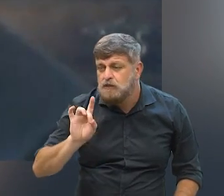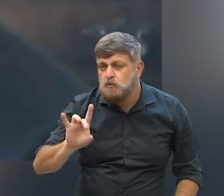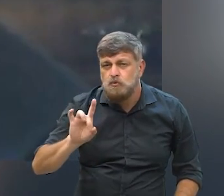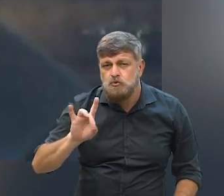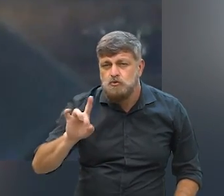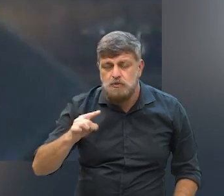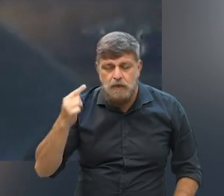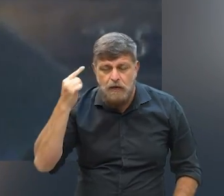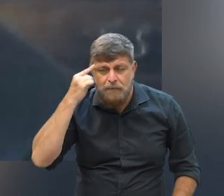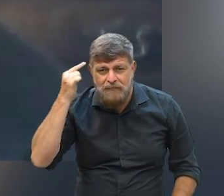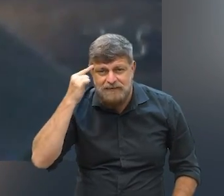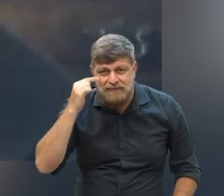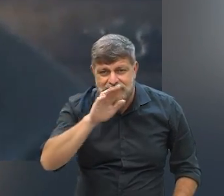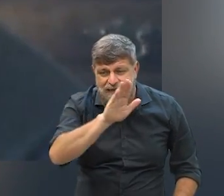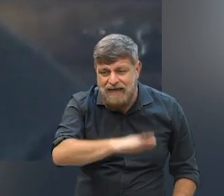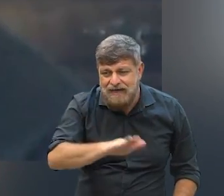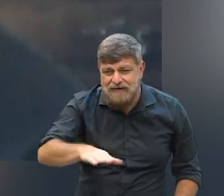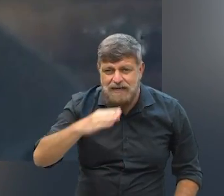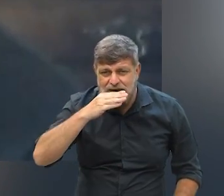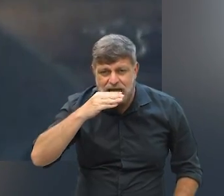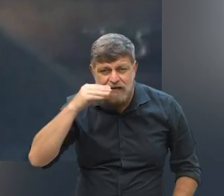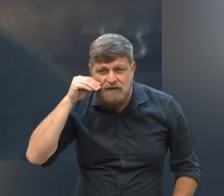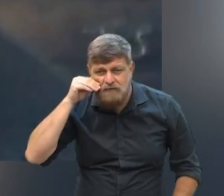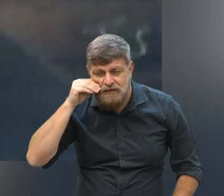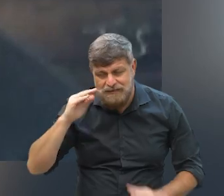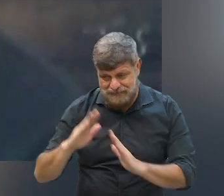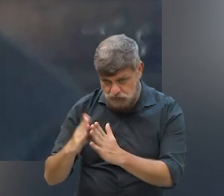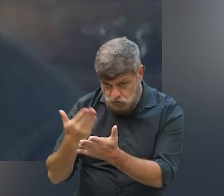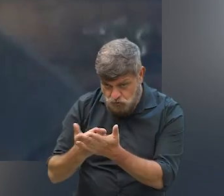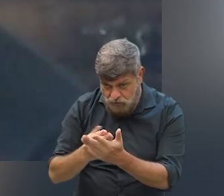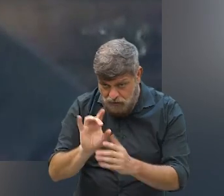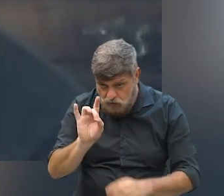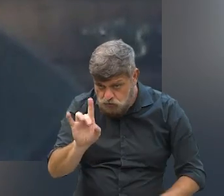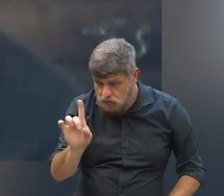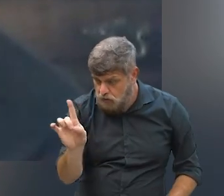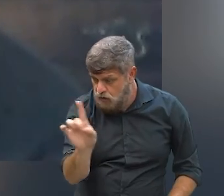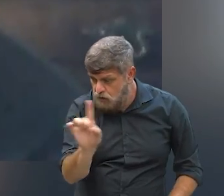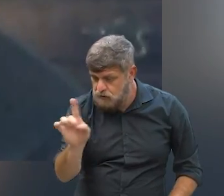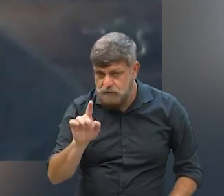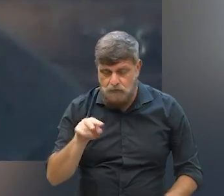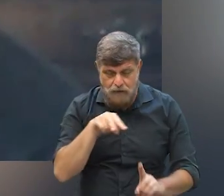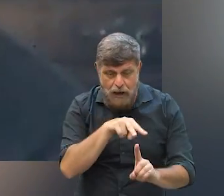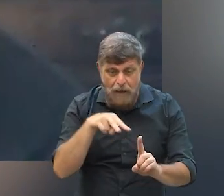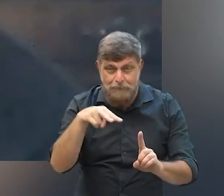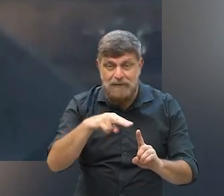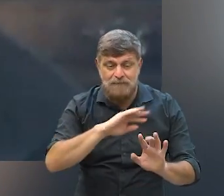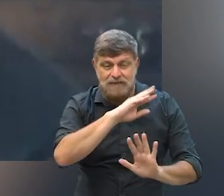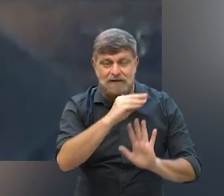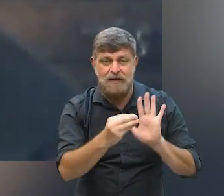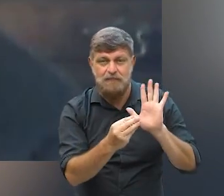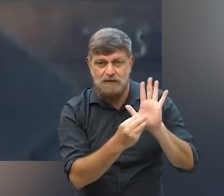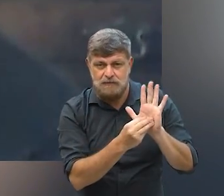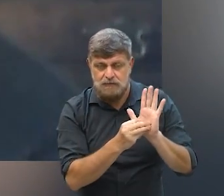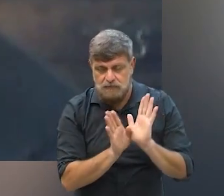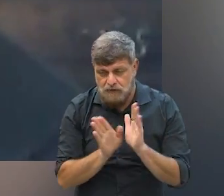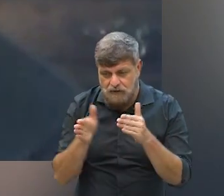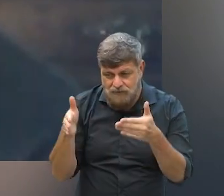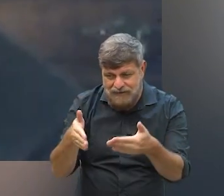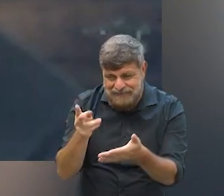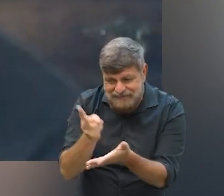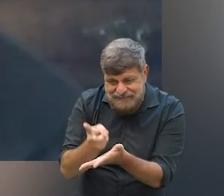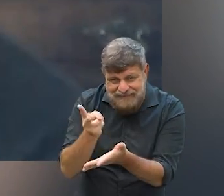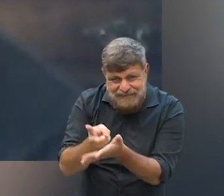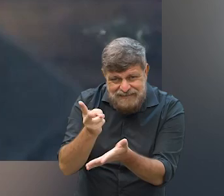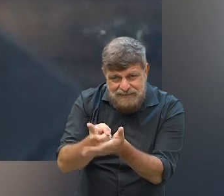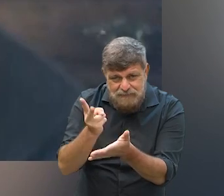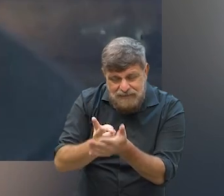apenas pensando nas crianças e adolescentes dentro das escolas. Essa perspectiva exclusiva, quase, tem que